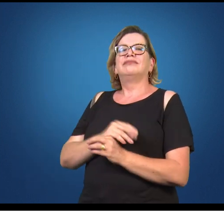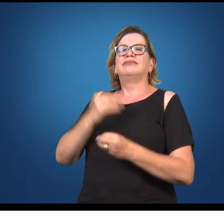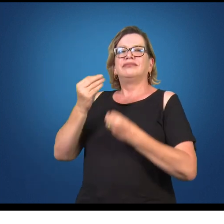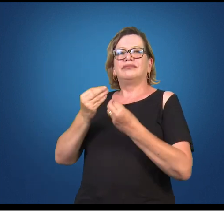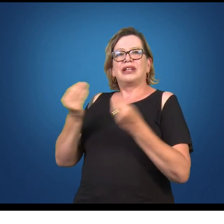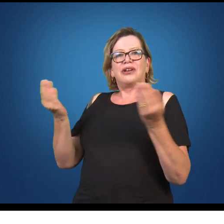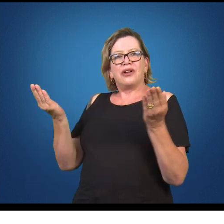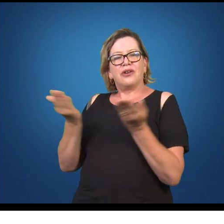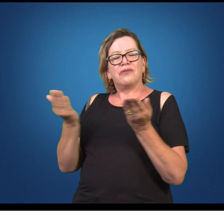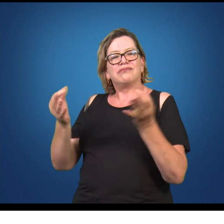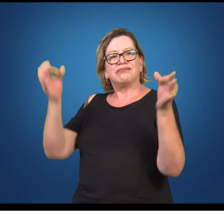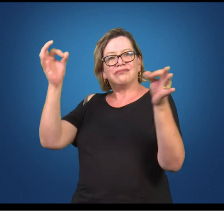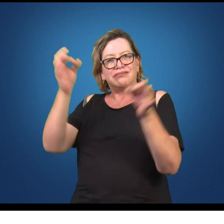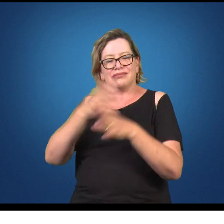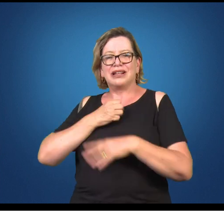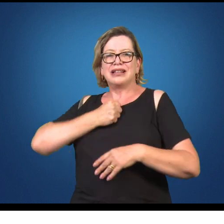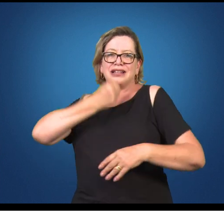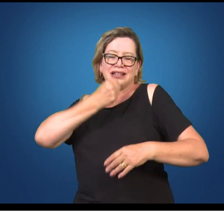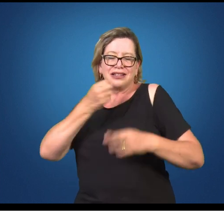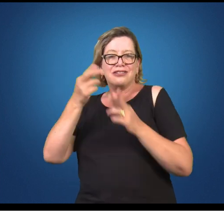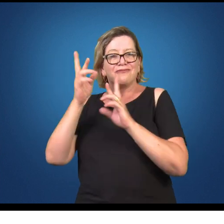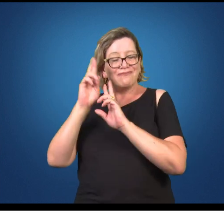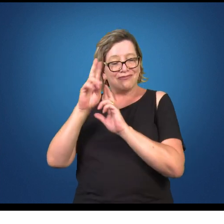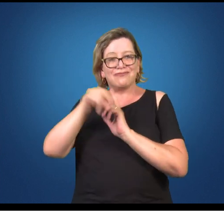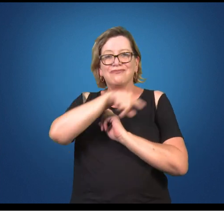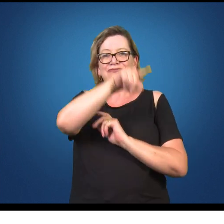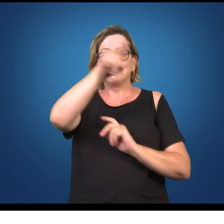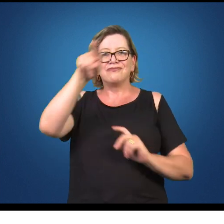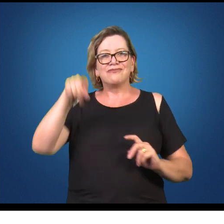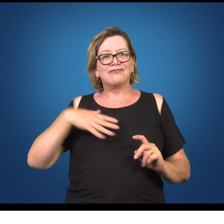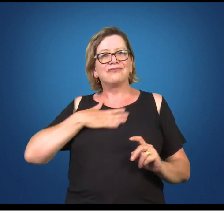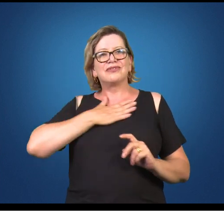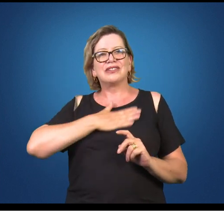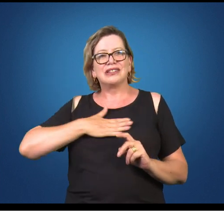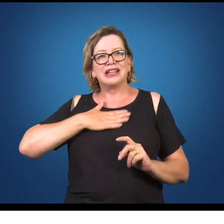Nós encerramos aqui a nossa entrevista. Espero que vocês tenham gostado e que